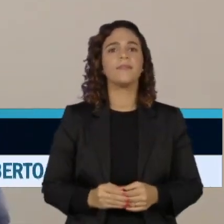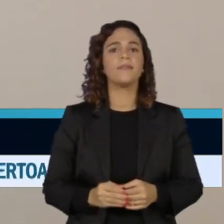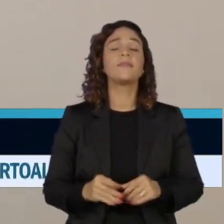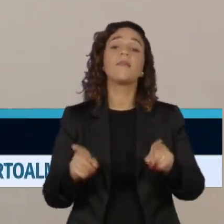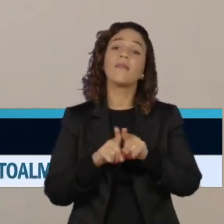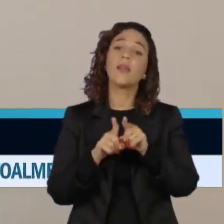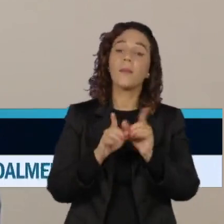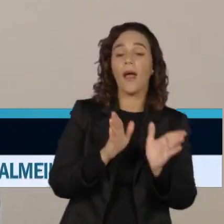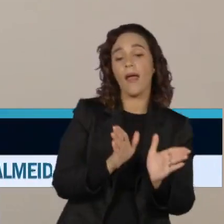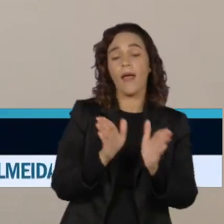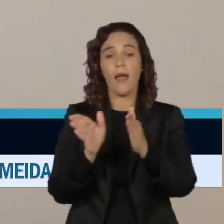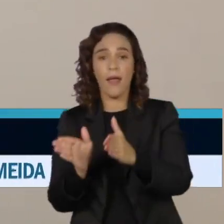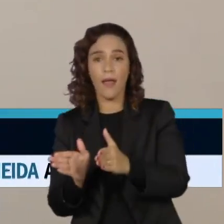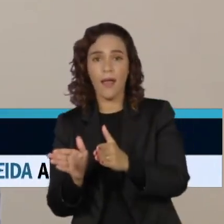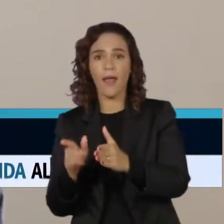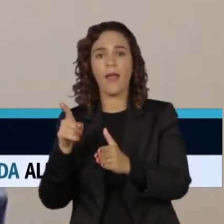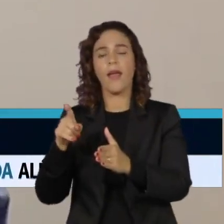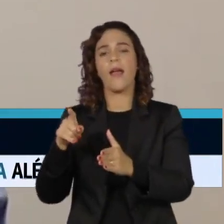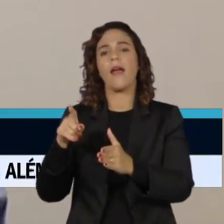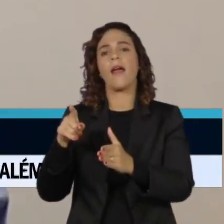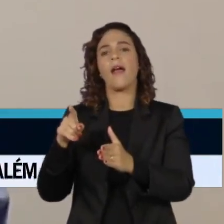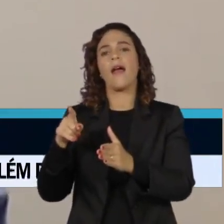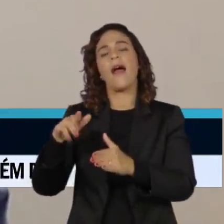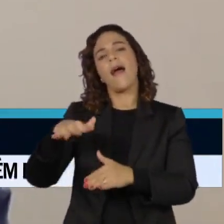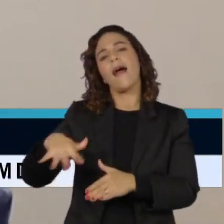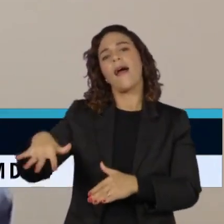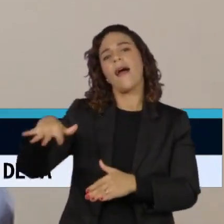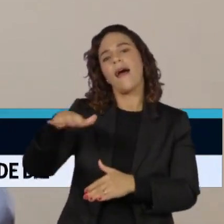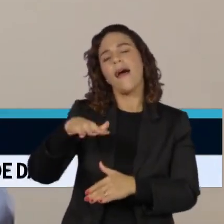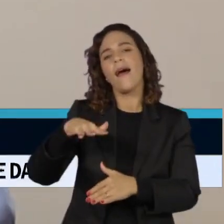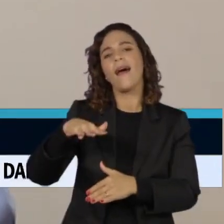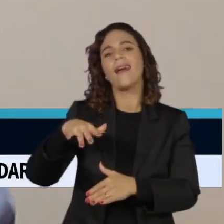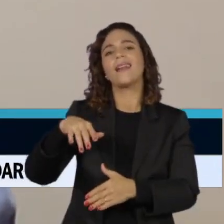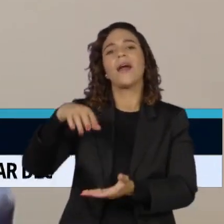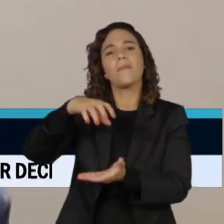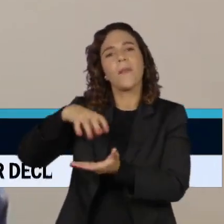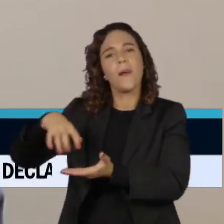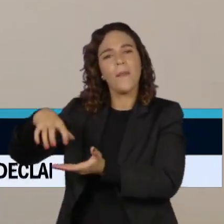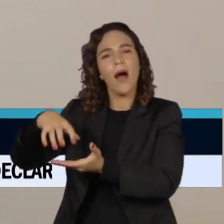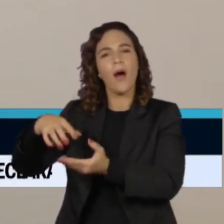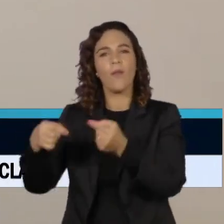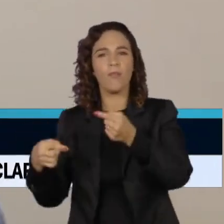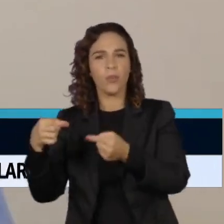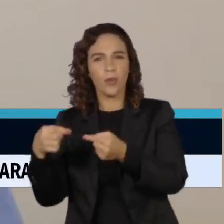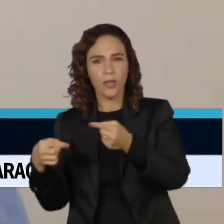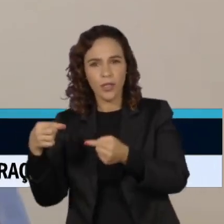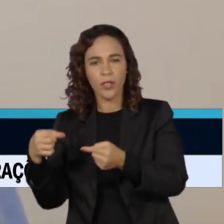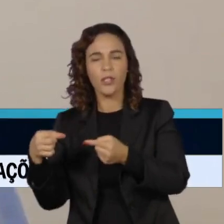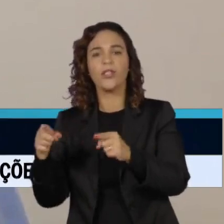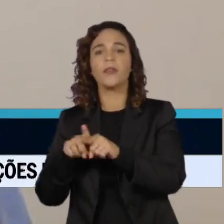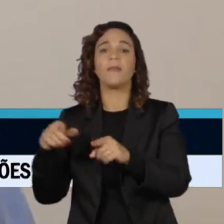algo ocorrendo no âmbito das instituições políticas e algo ocorrendo